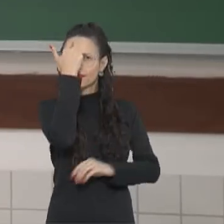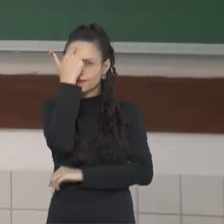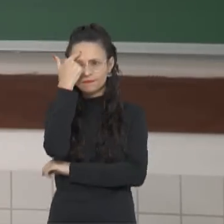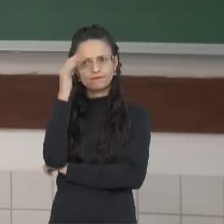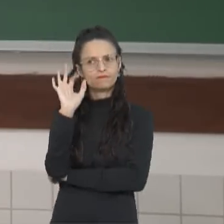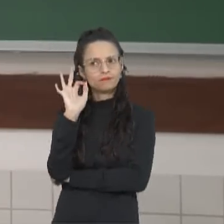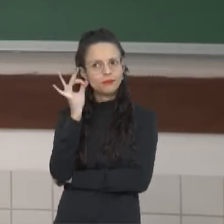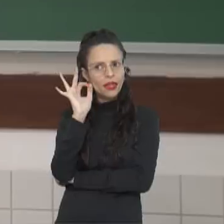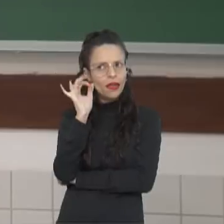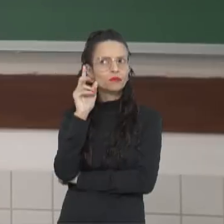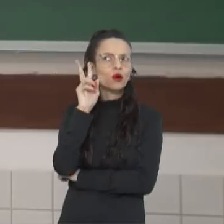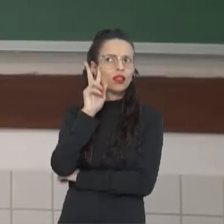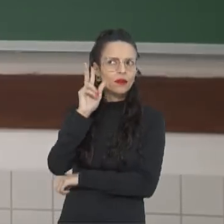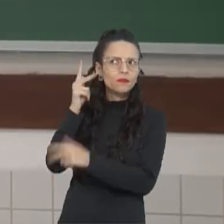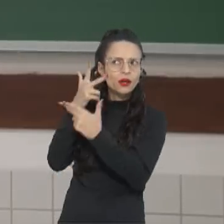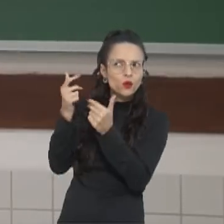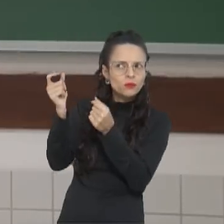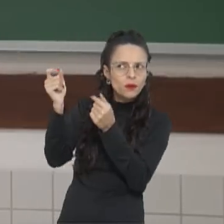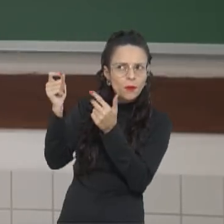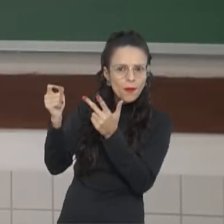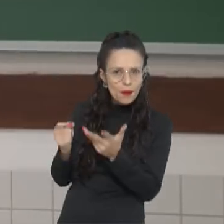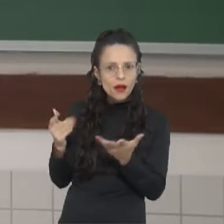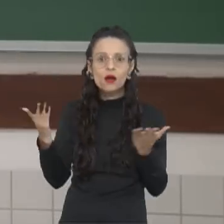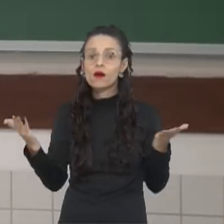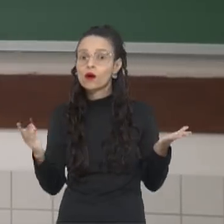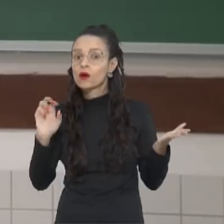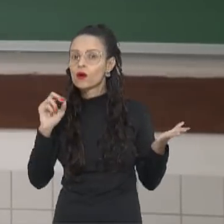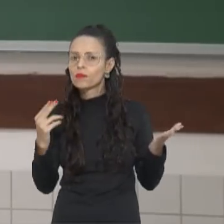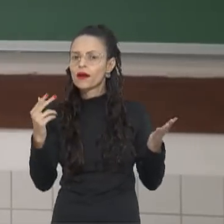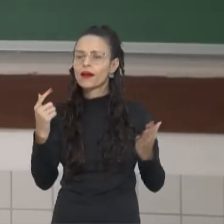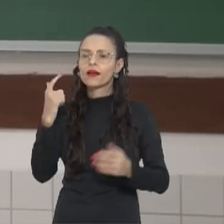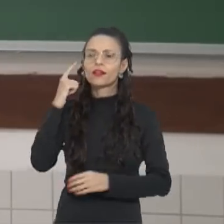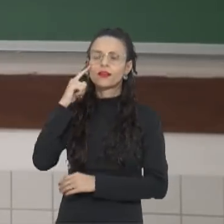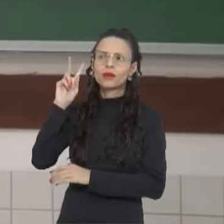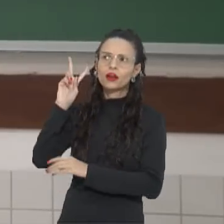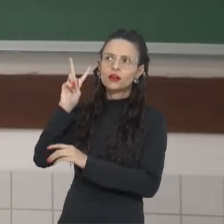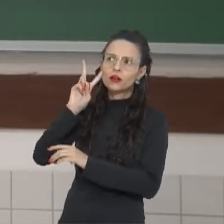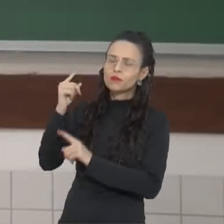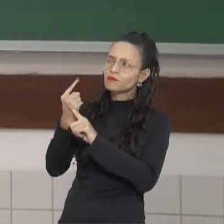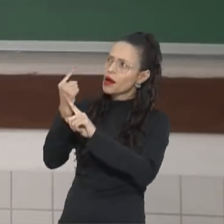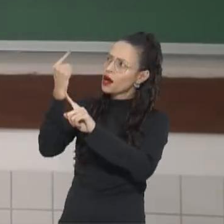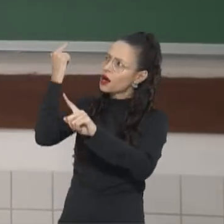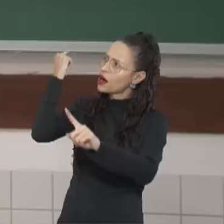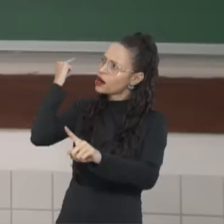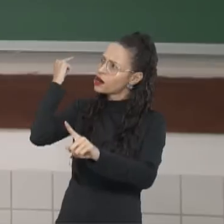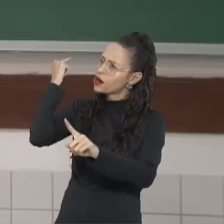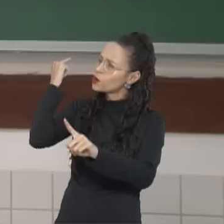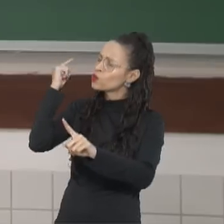para relembrarmos algumas coisas, para revisitarmos